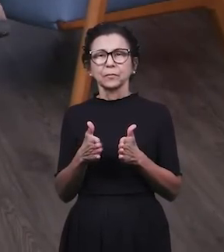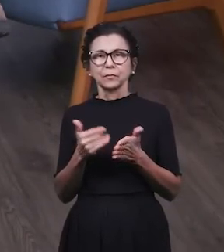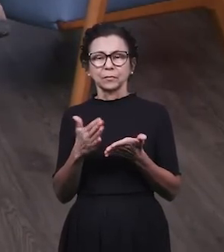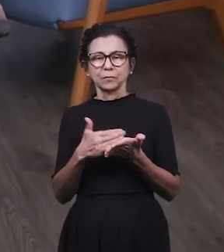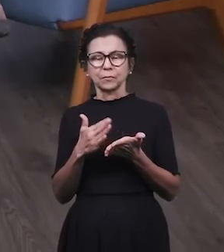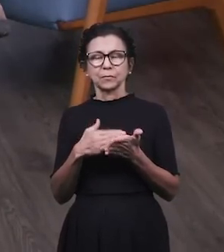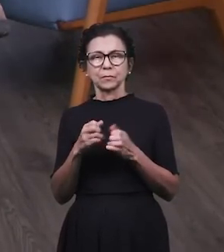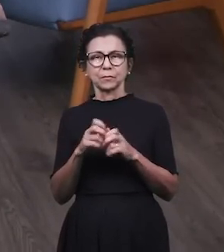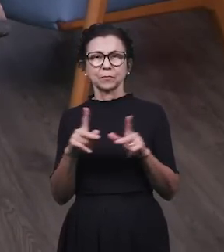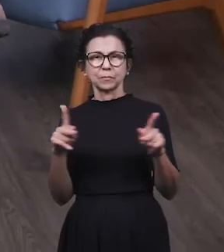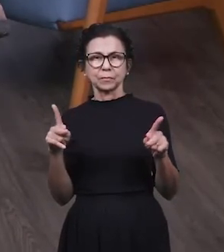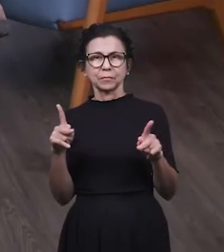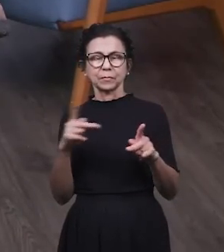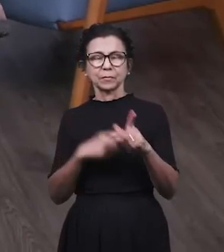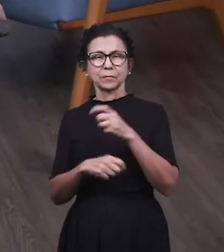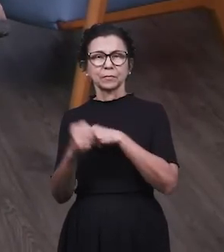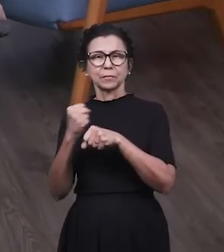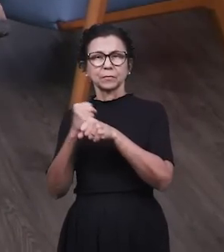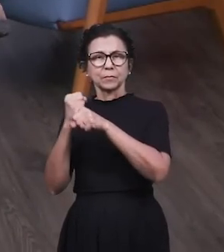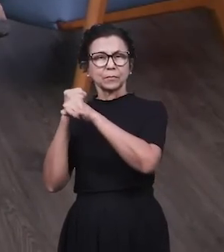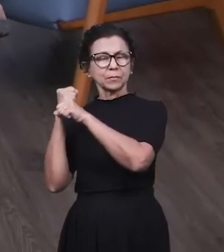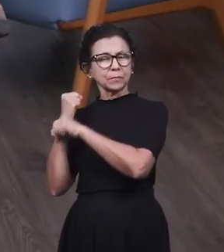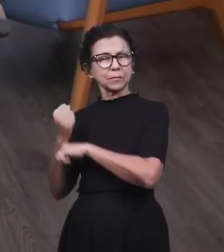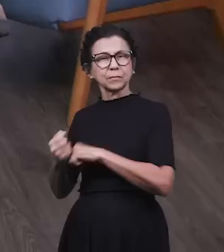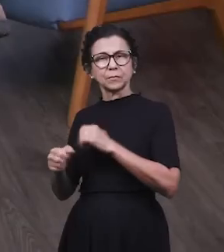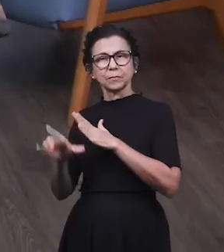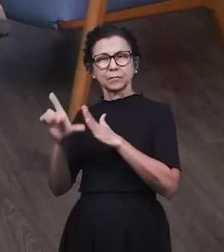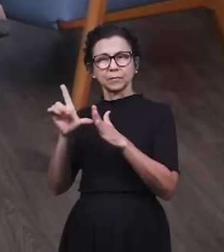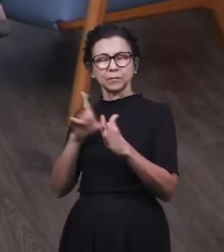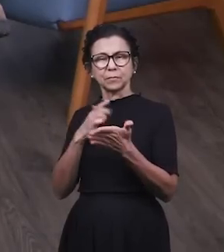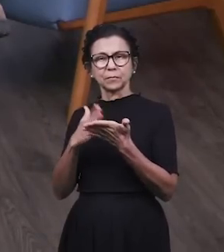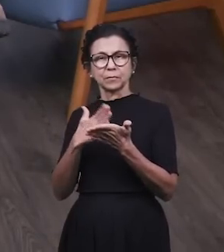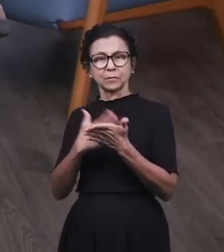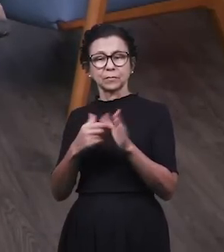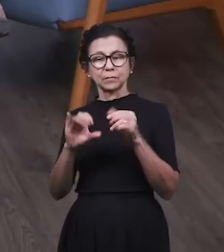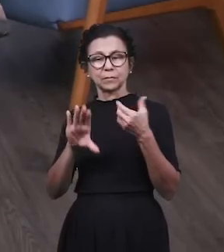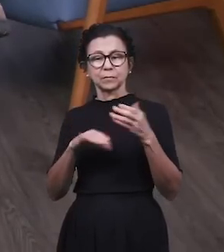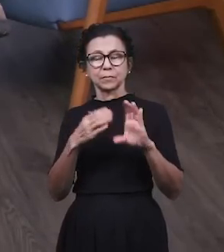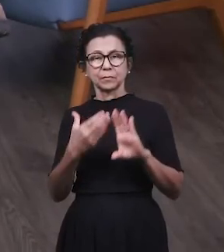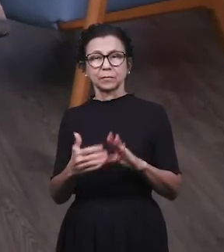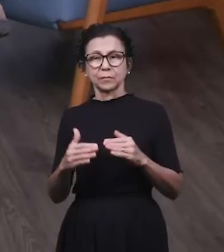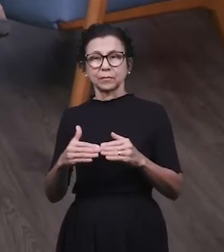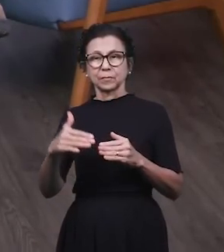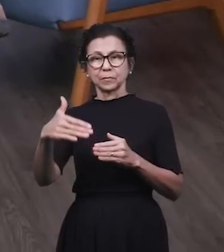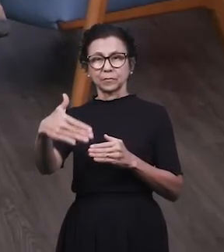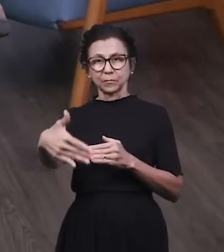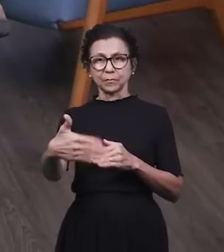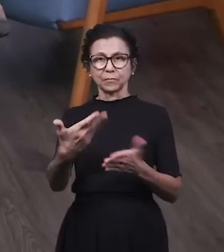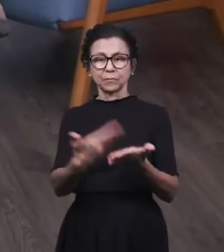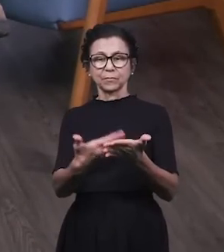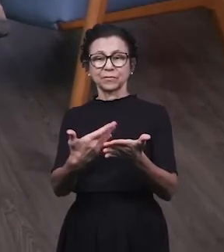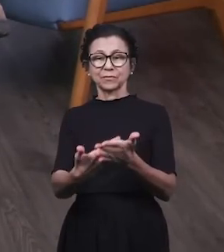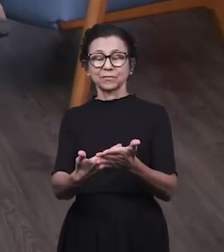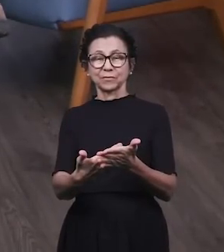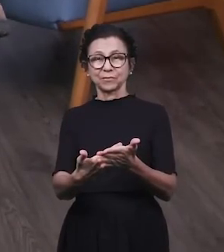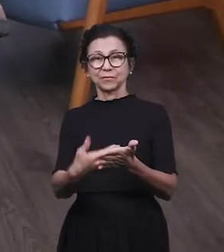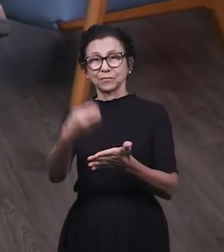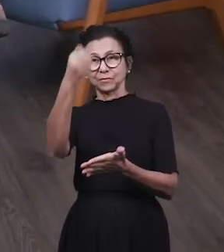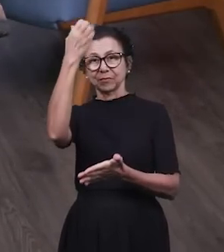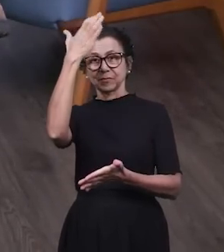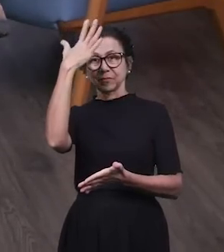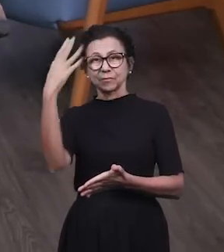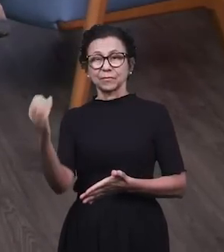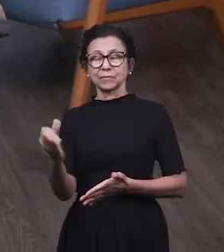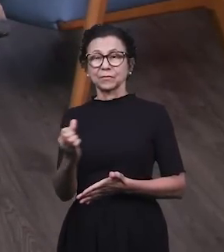o livro do Apocalipse, né? Alguns anos atrás, antes de Cantares. Mas essa nova fase agora, como o Espírito Santo